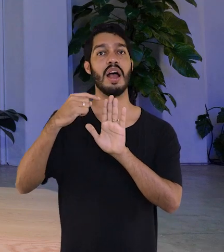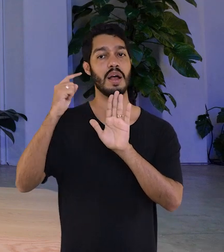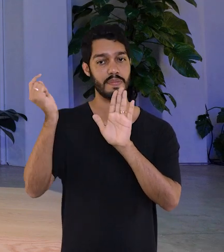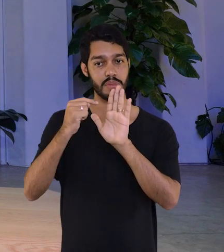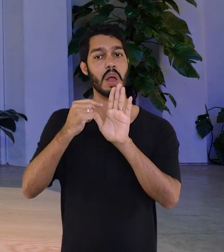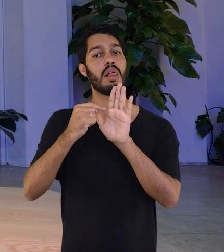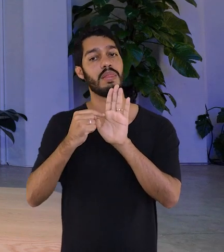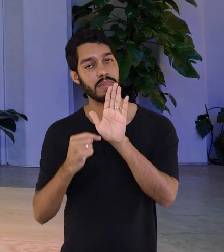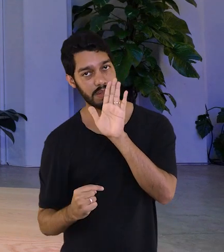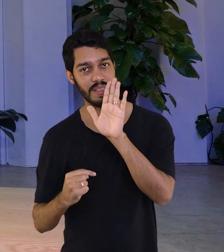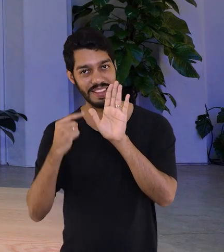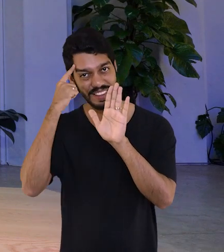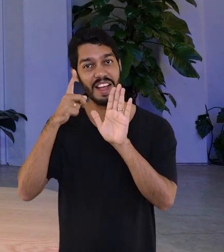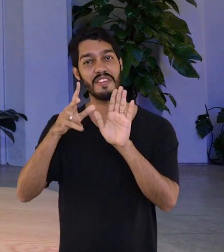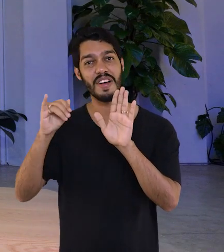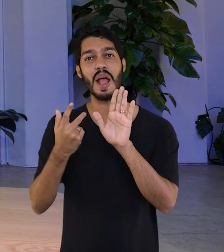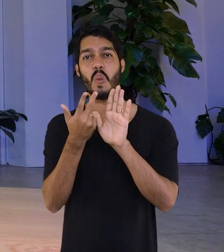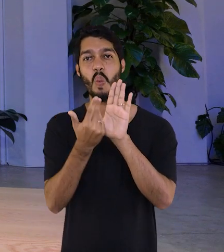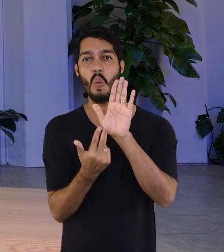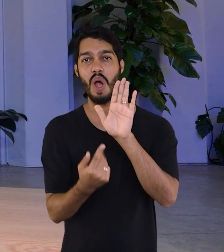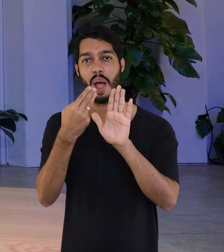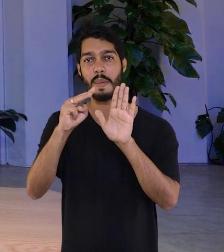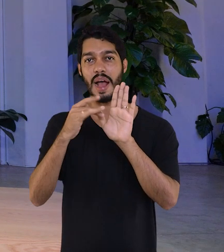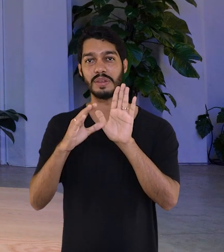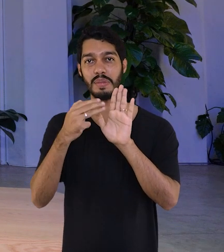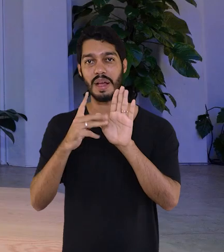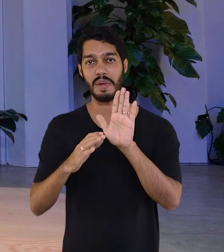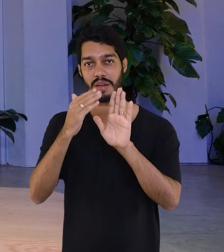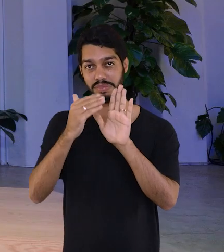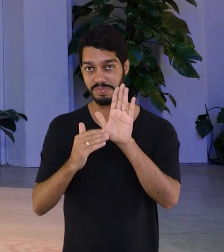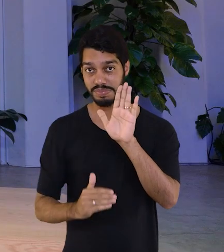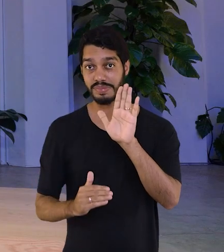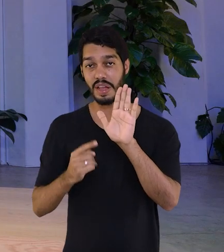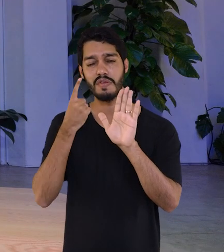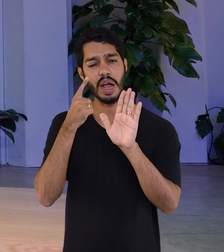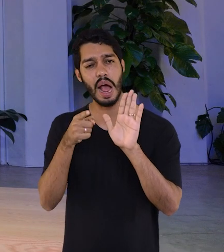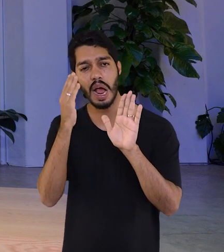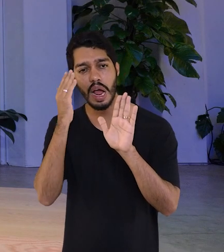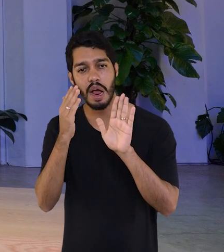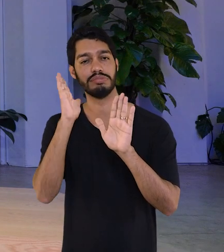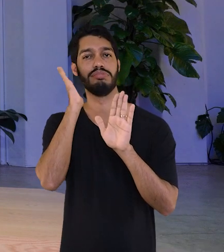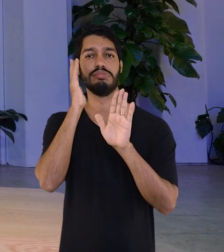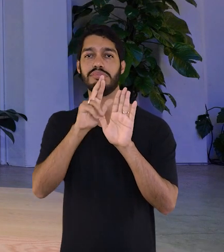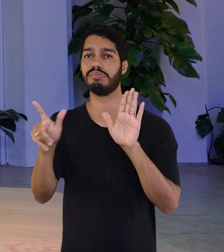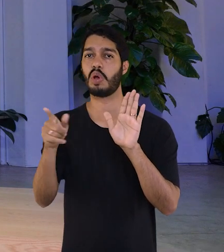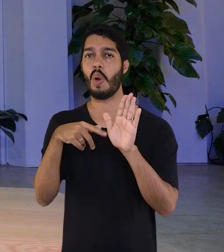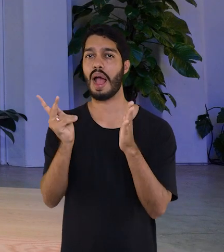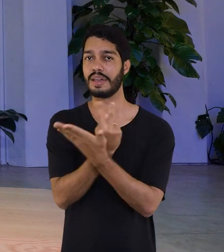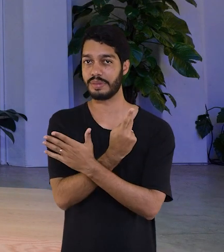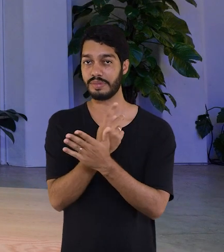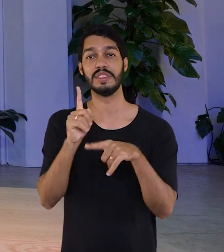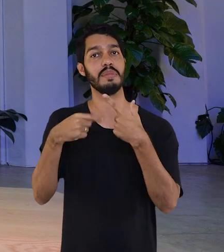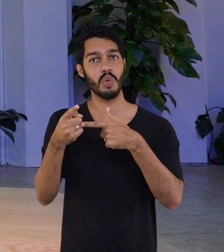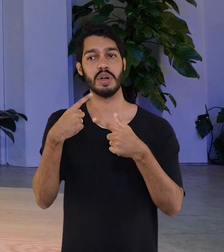puxa para baixo. Aí ele faz março. Faz, putz, não era isso que eu queria. Na hora você assume que, caraca, eu devo ter feito alguma besteira, alguma coisa está errada. Aí você